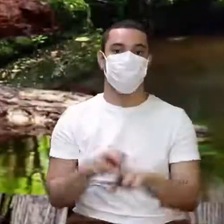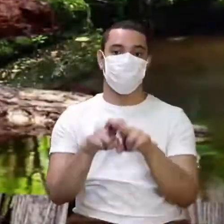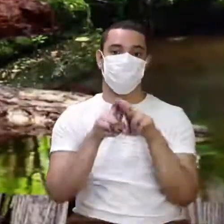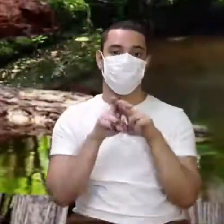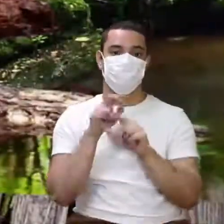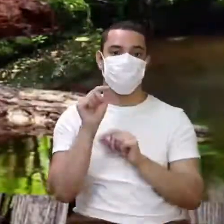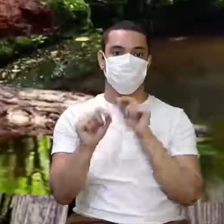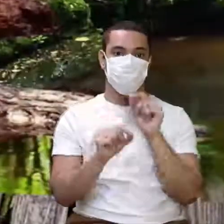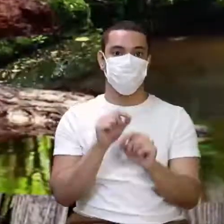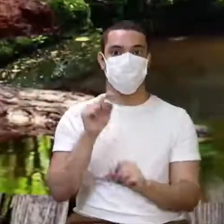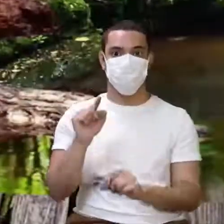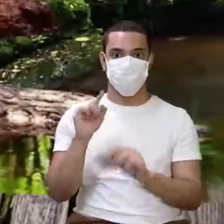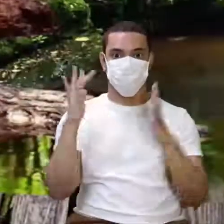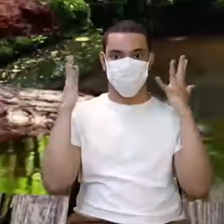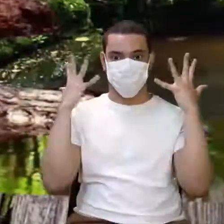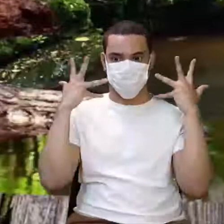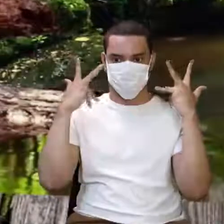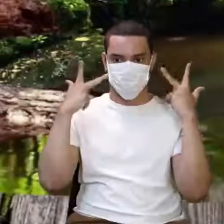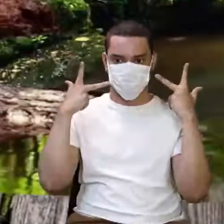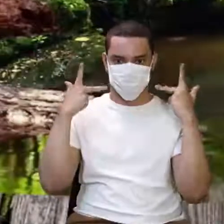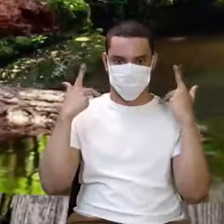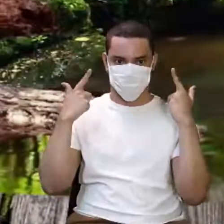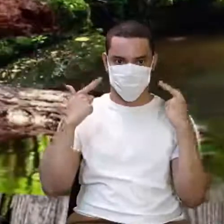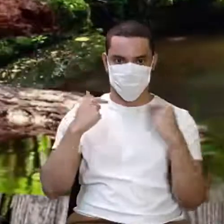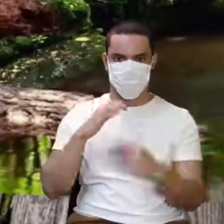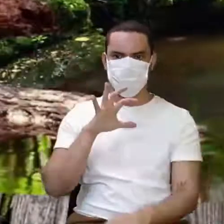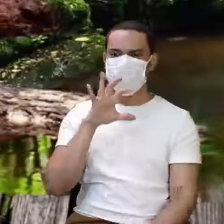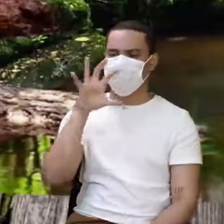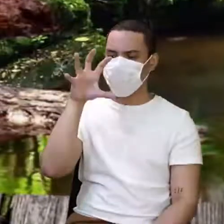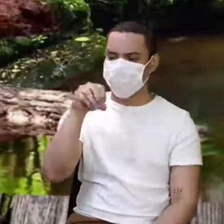esse animal carnívoro,